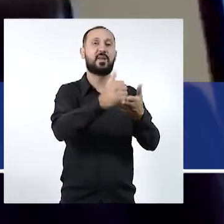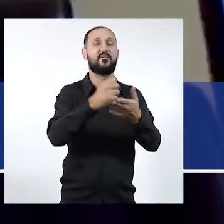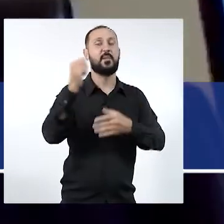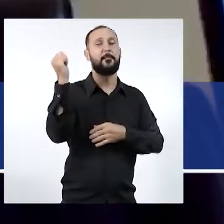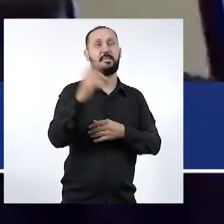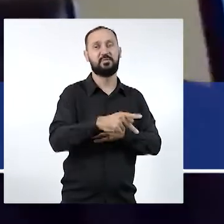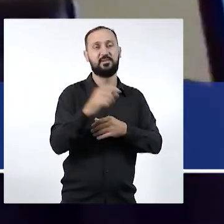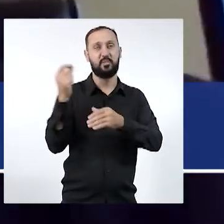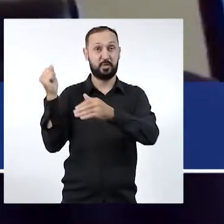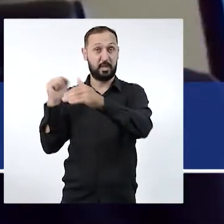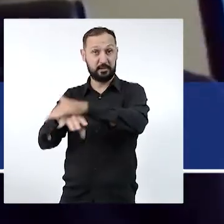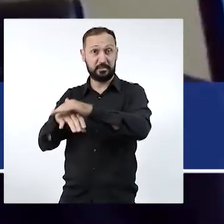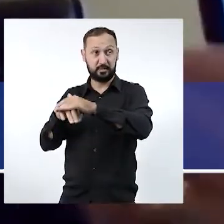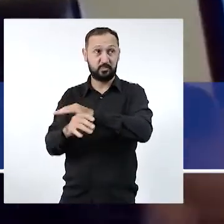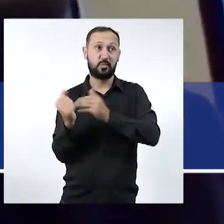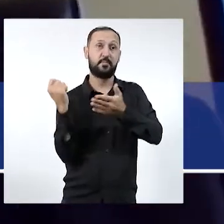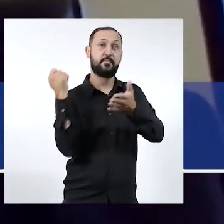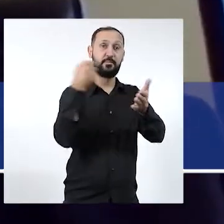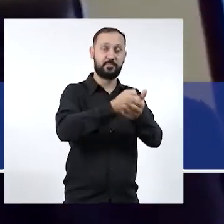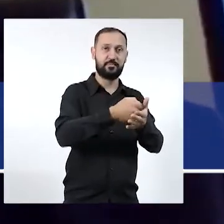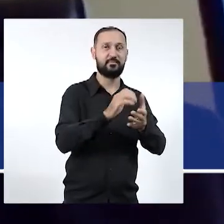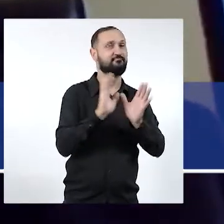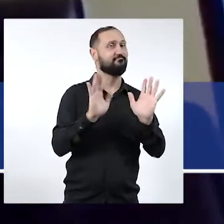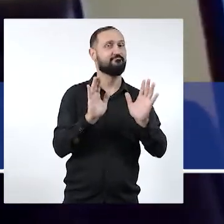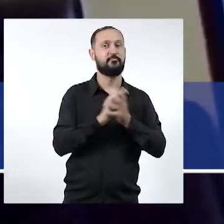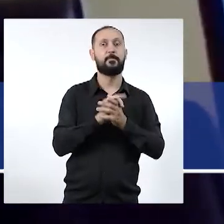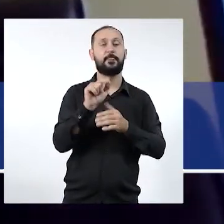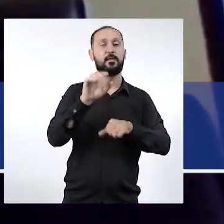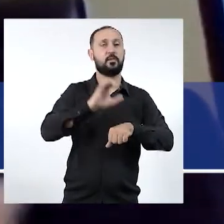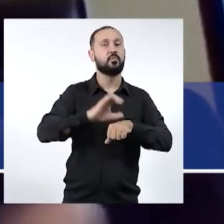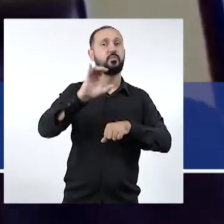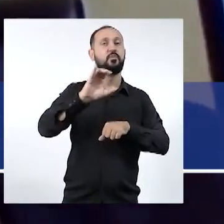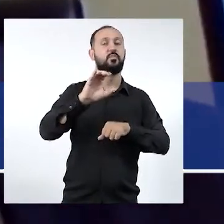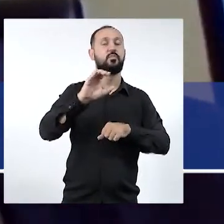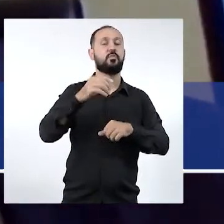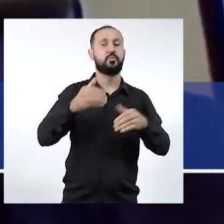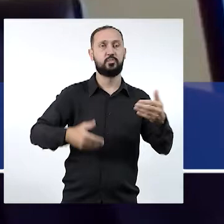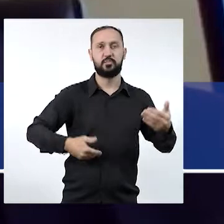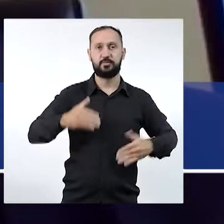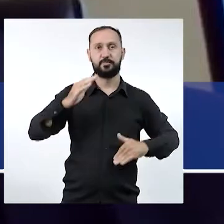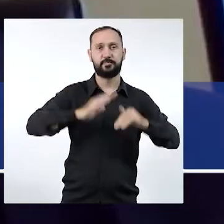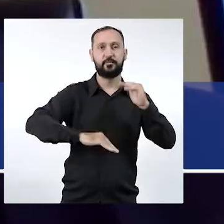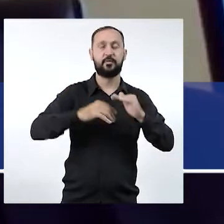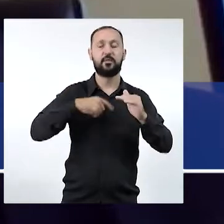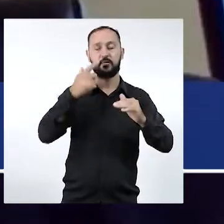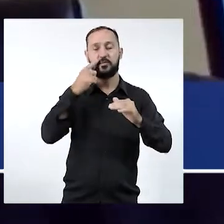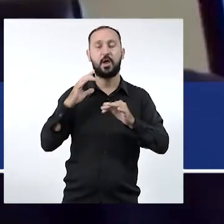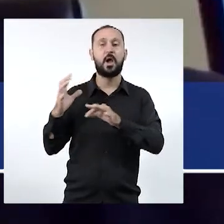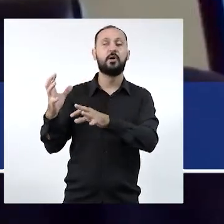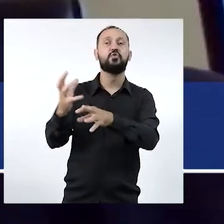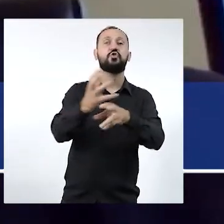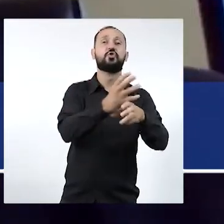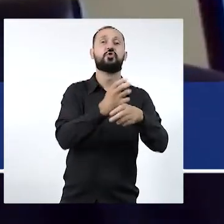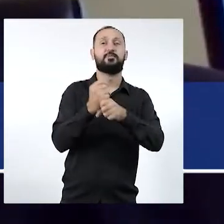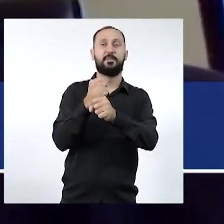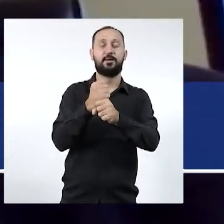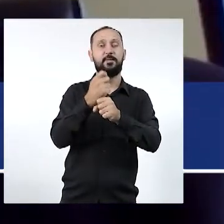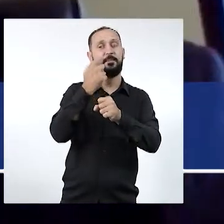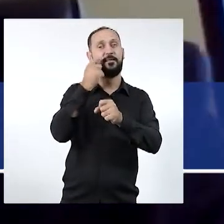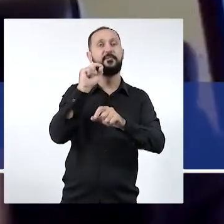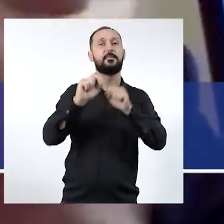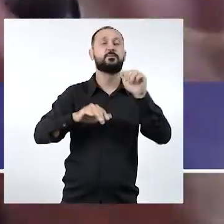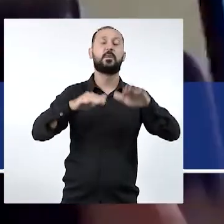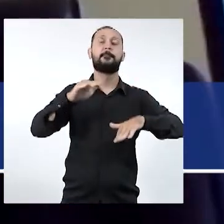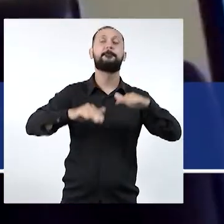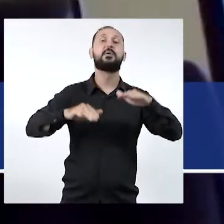não cobria a aposentadoria. Na regra atual, isso é da Constituição, o servidor vai ter as suas contribuições que